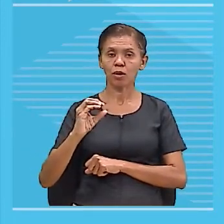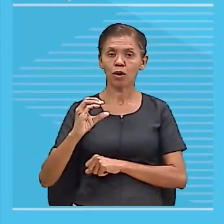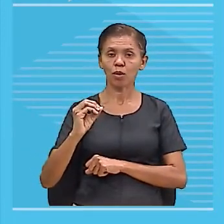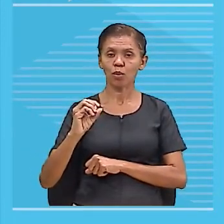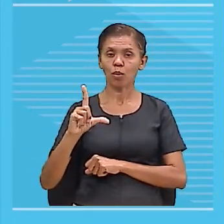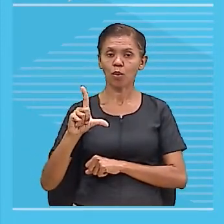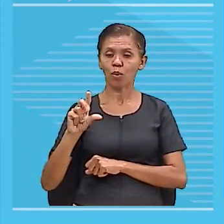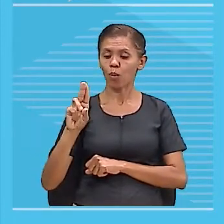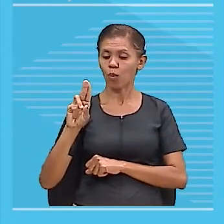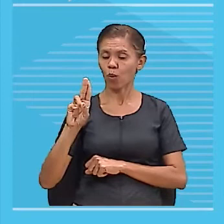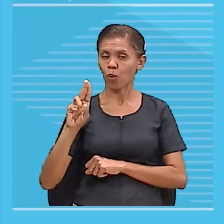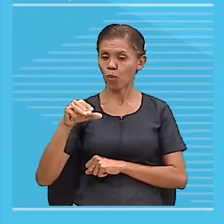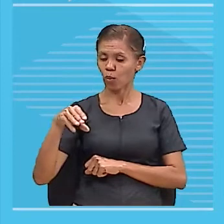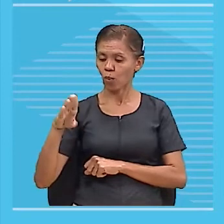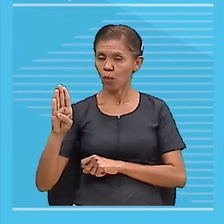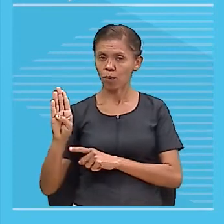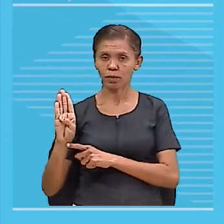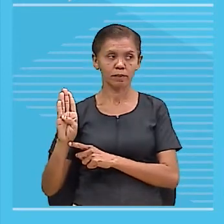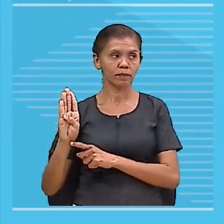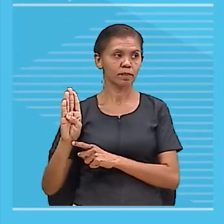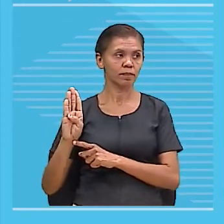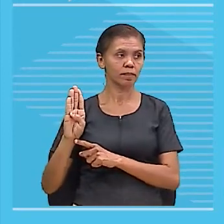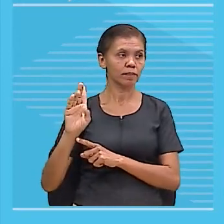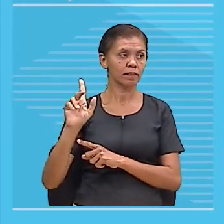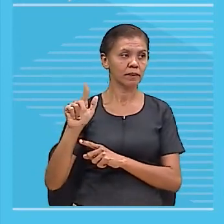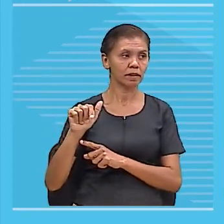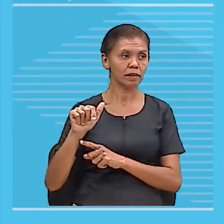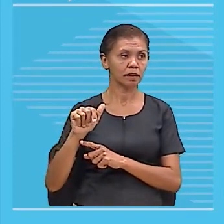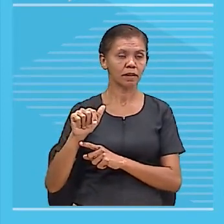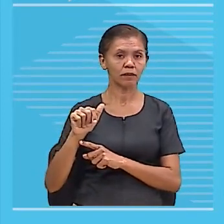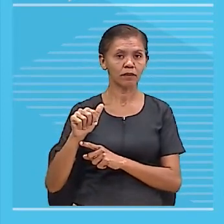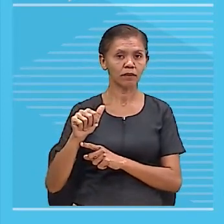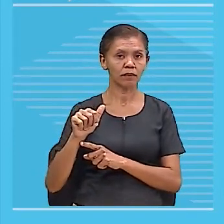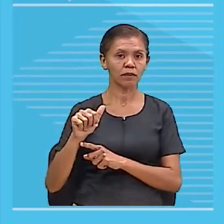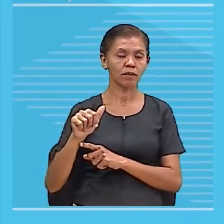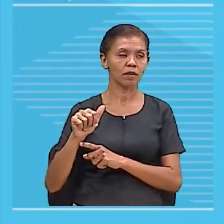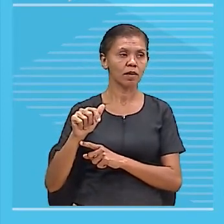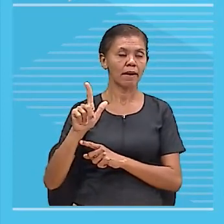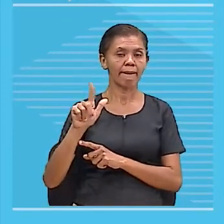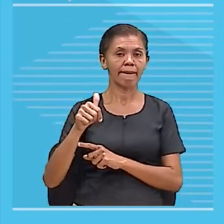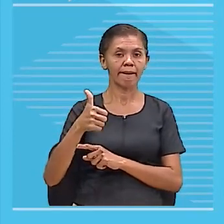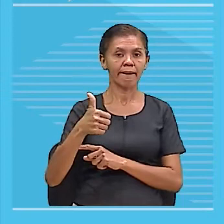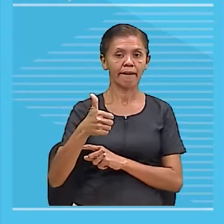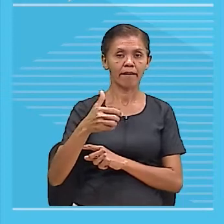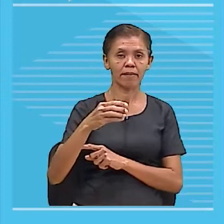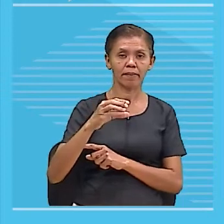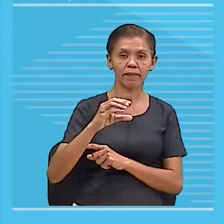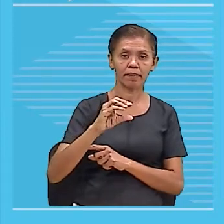Ele vale 10 elevado a menos 6. Então,